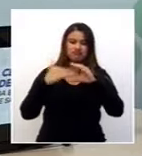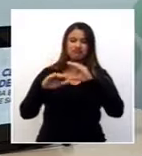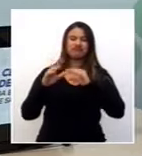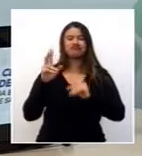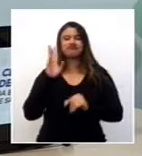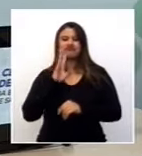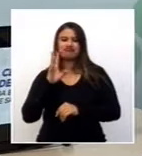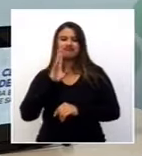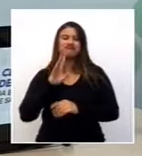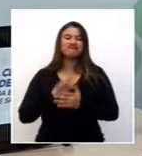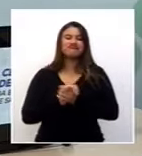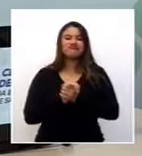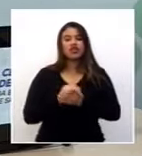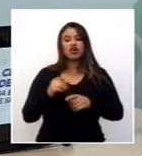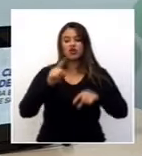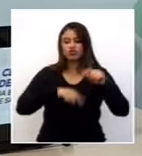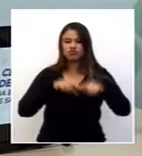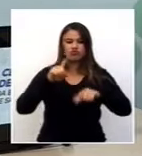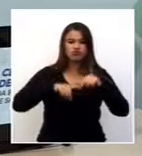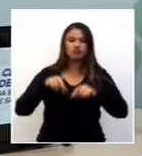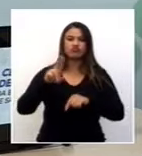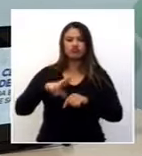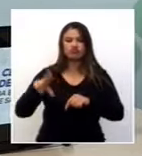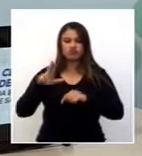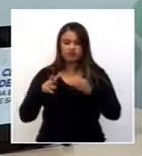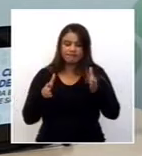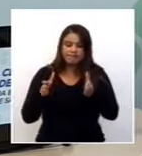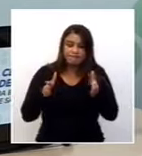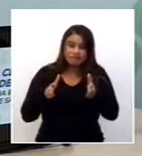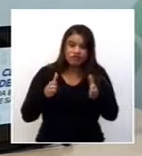até, né? Do que eles estão utilizando nesse